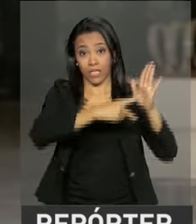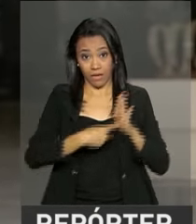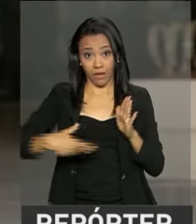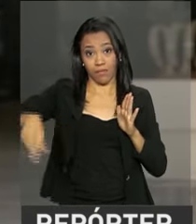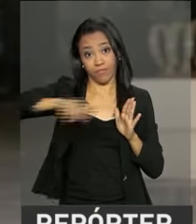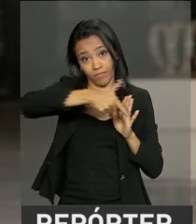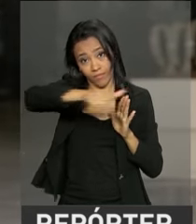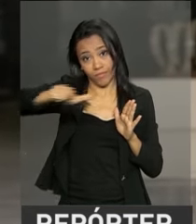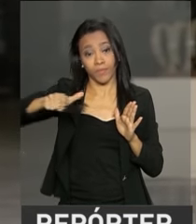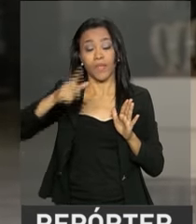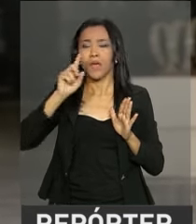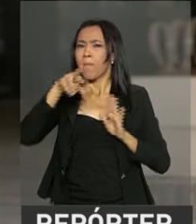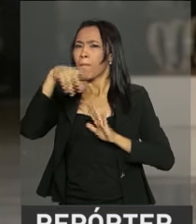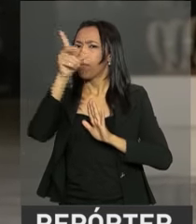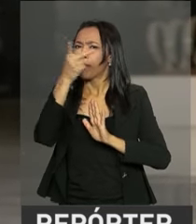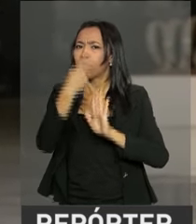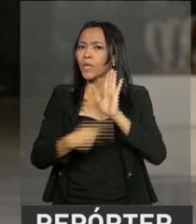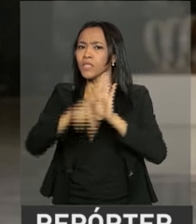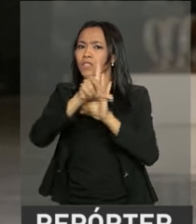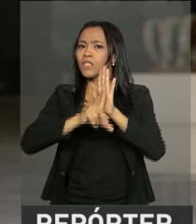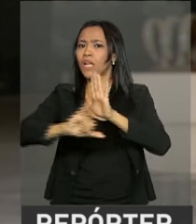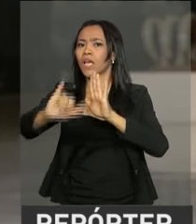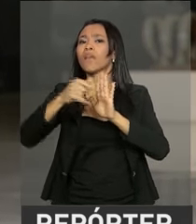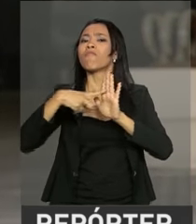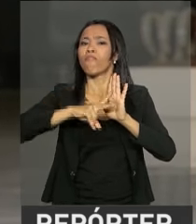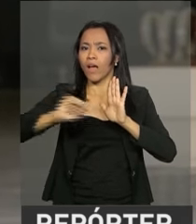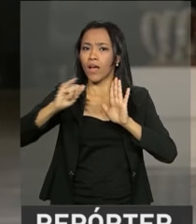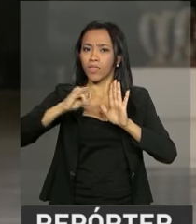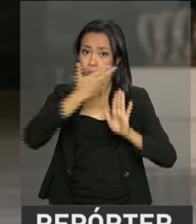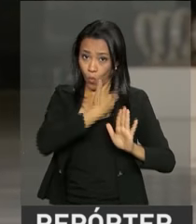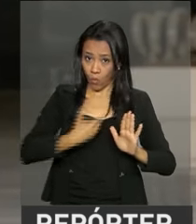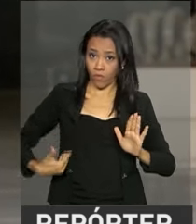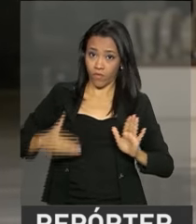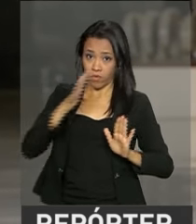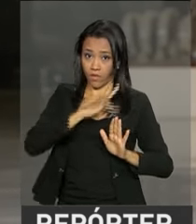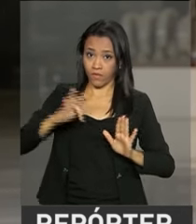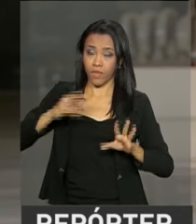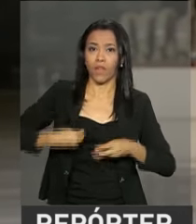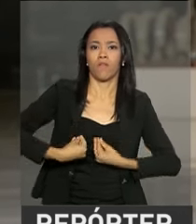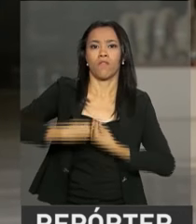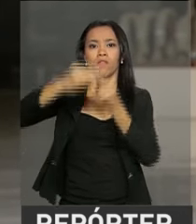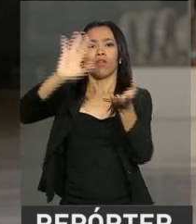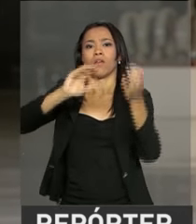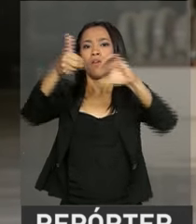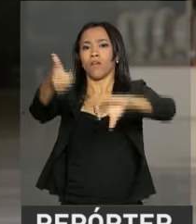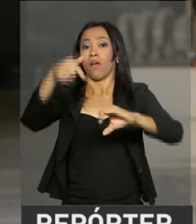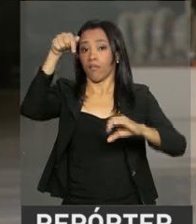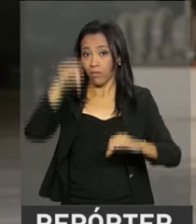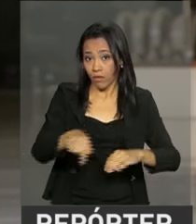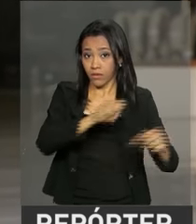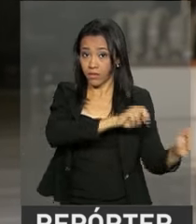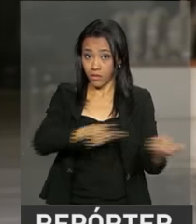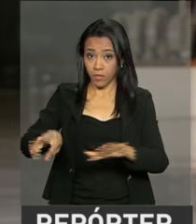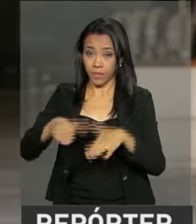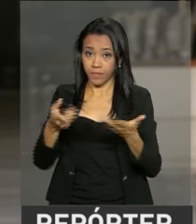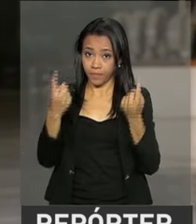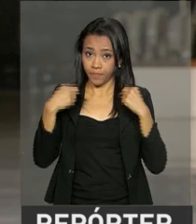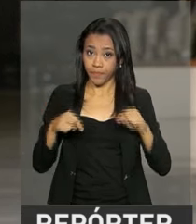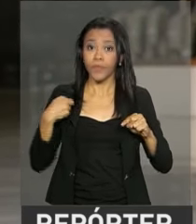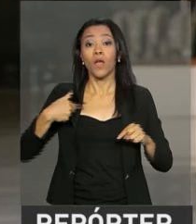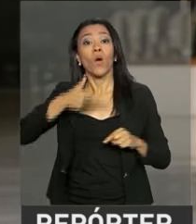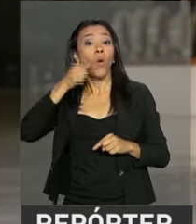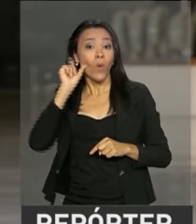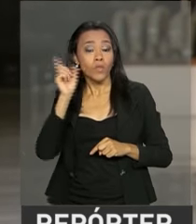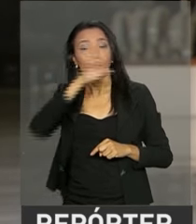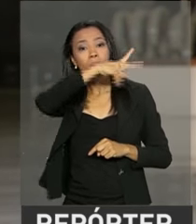um projeto de lei com essas mudanças deve ser enviado pelo governo ao congresso nacional ainda nesta semana e ontem o presidente michel temer